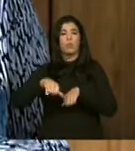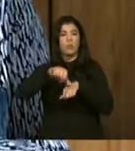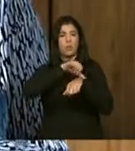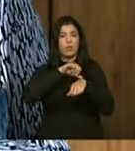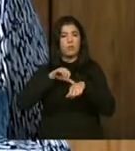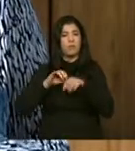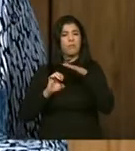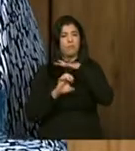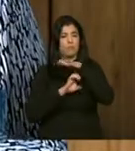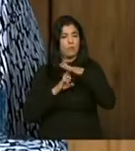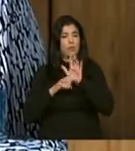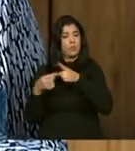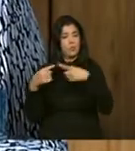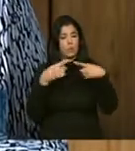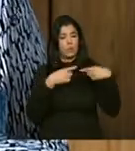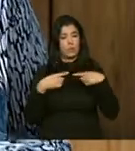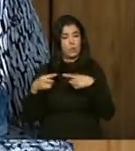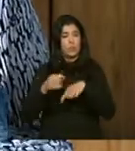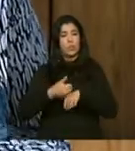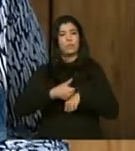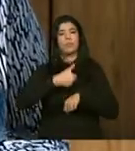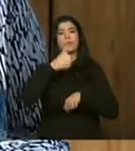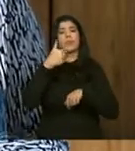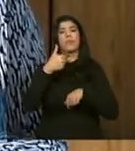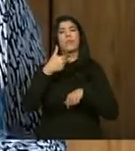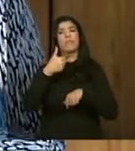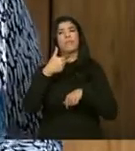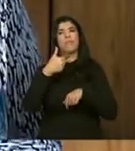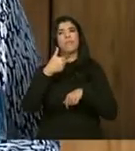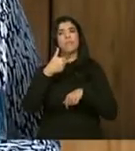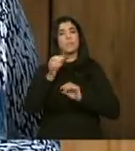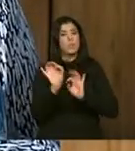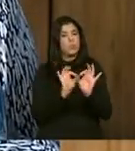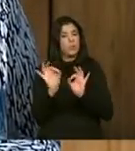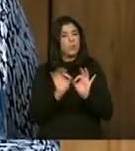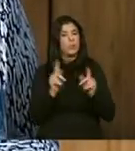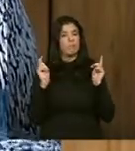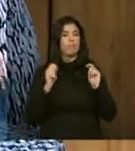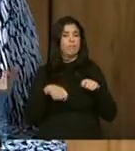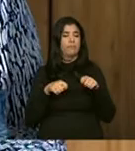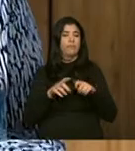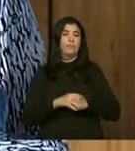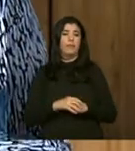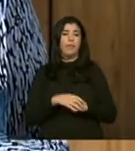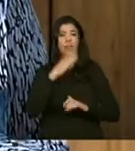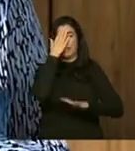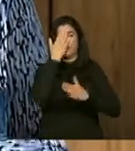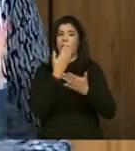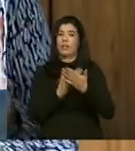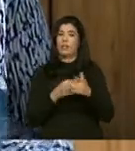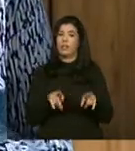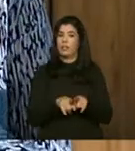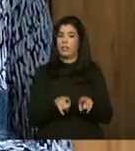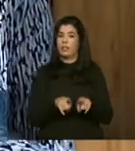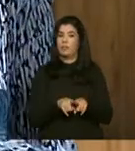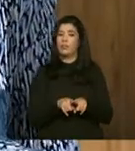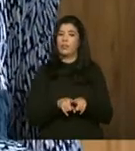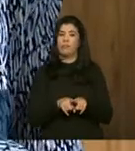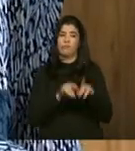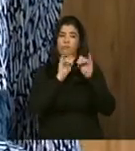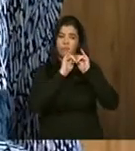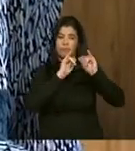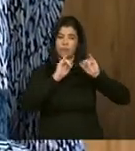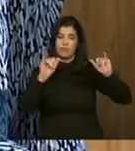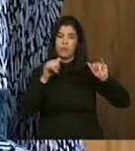fazer essa discussão da maneira mais eficiente possível. E acredito que, digo aqui para os